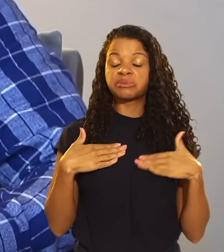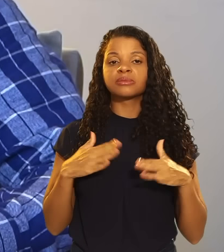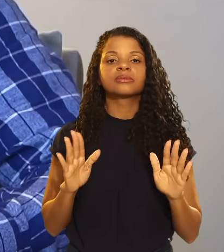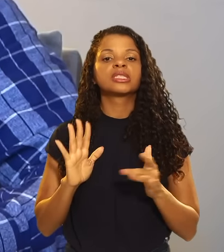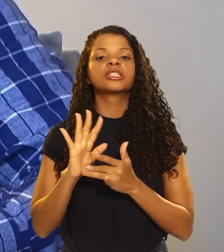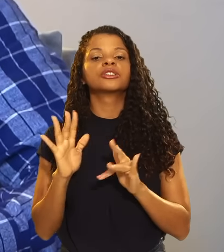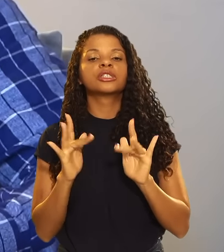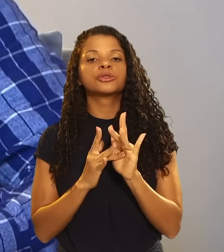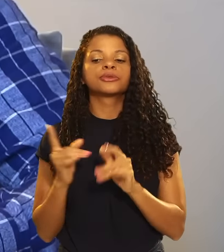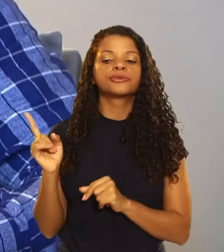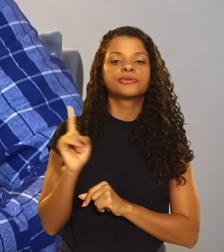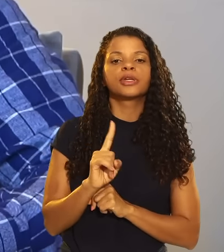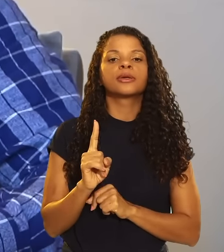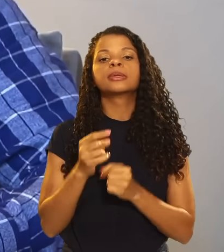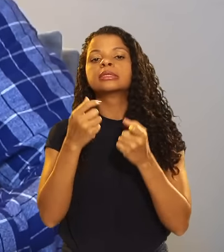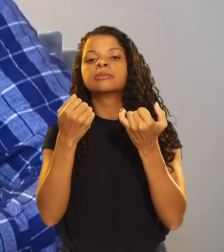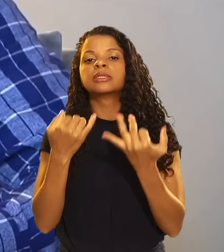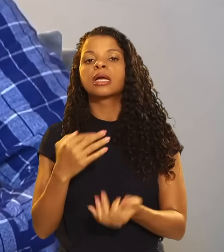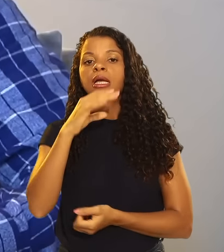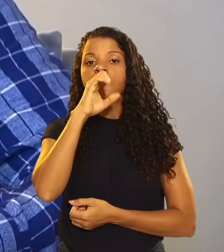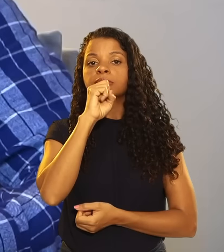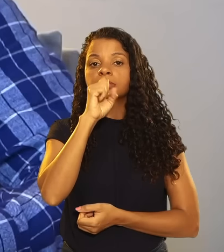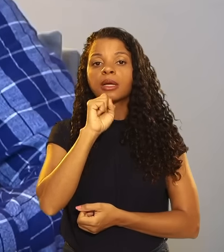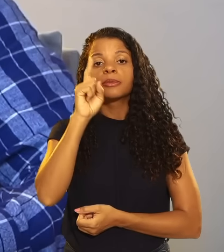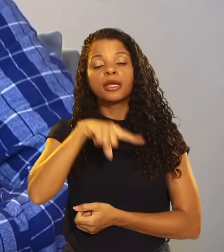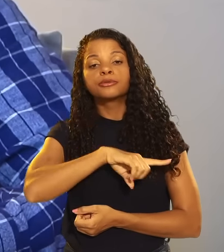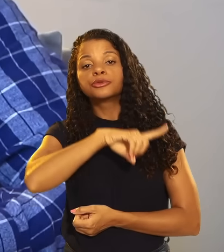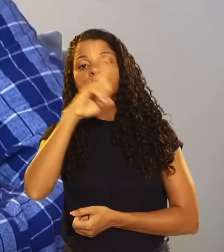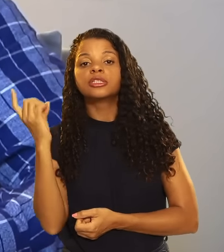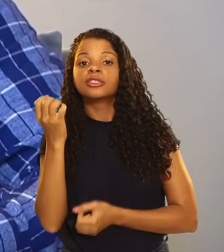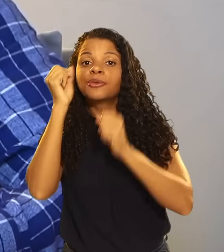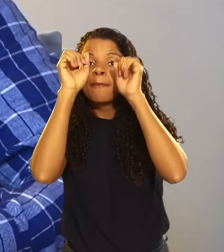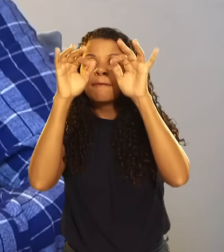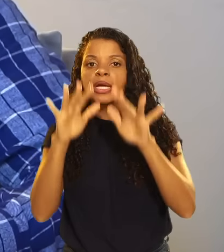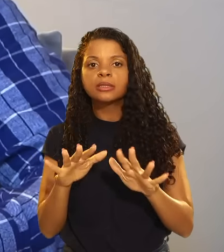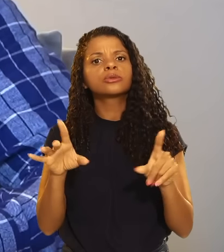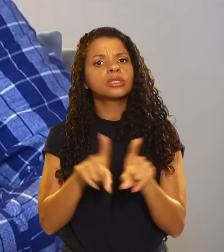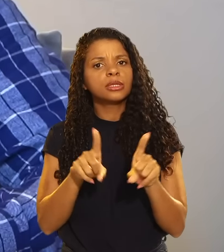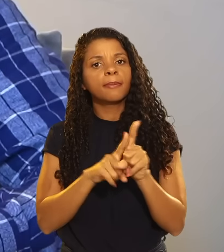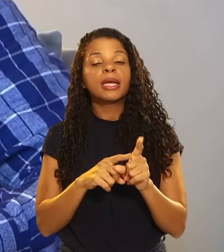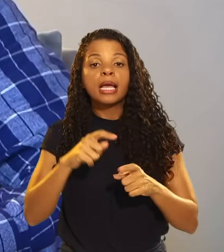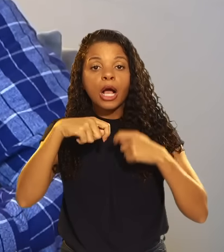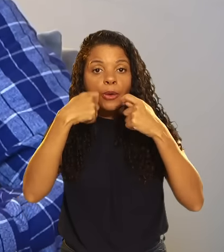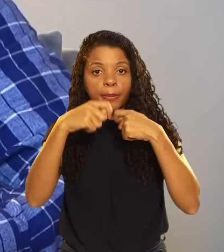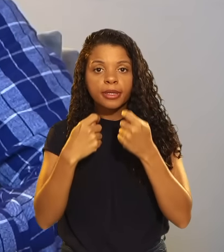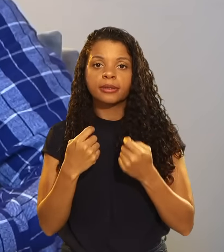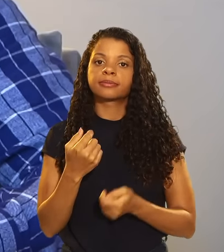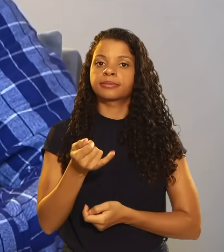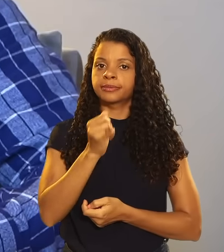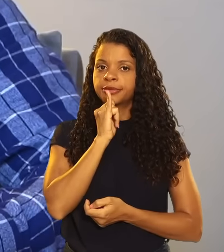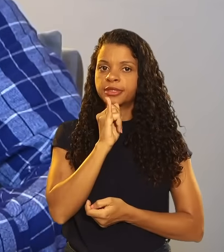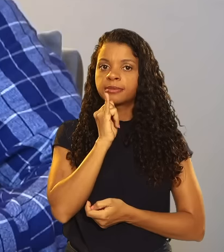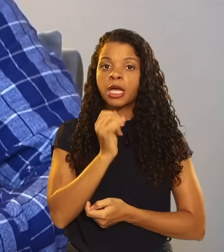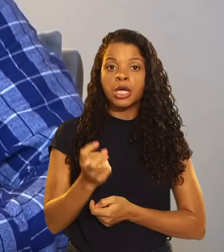dia de bênção, inclusive do alimento material. Se a gente for inclusive olhar para a cultura judaica, a gente vê